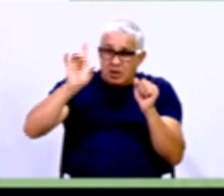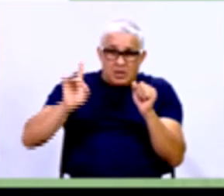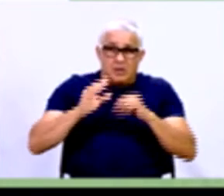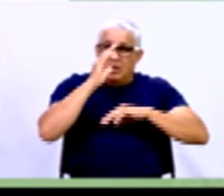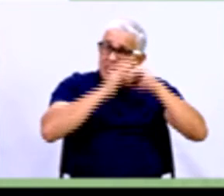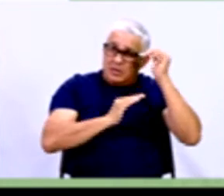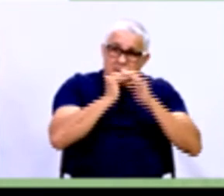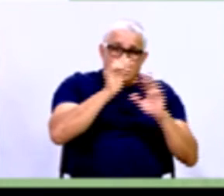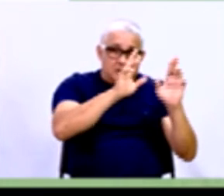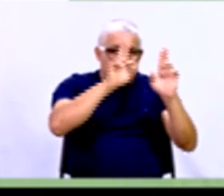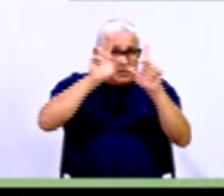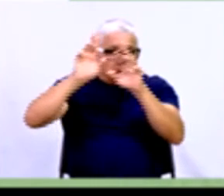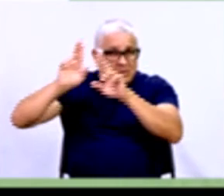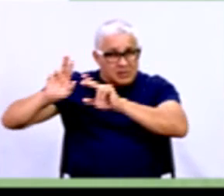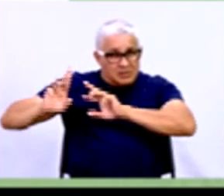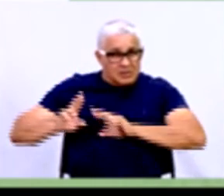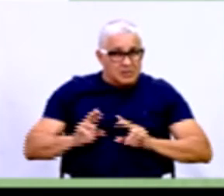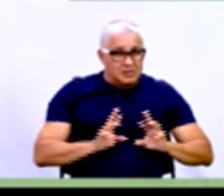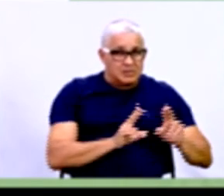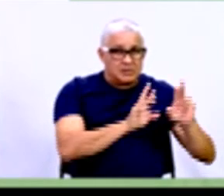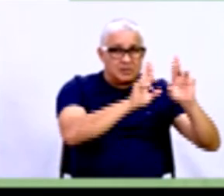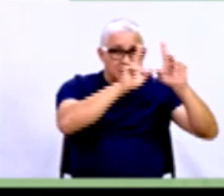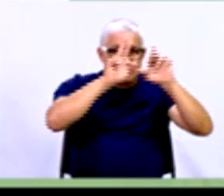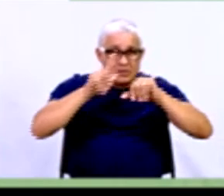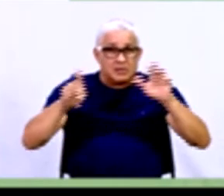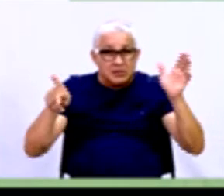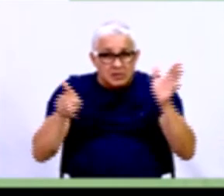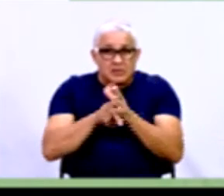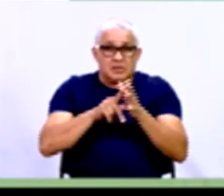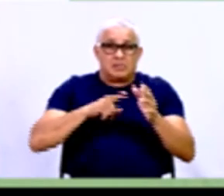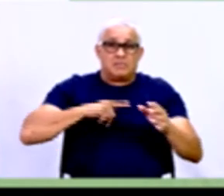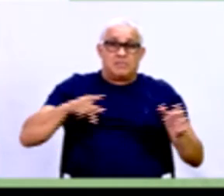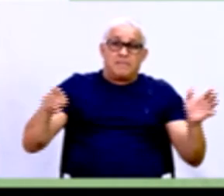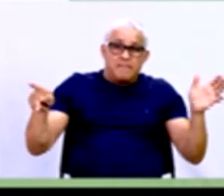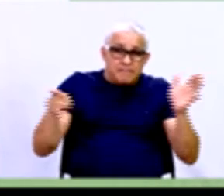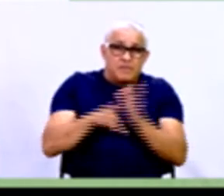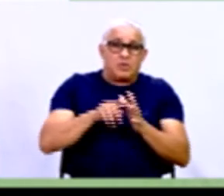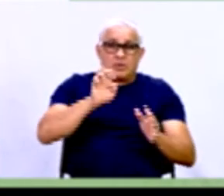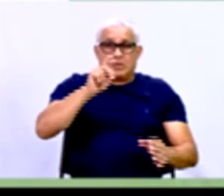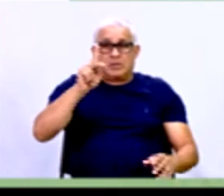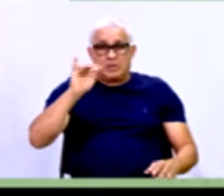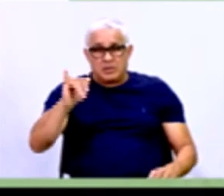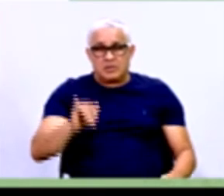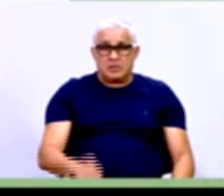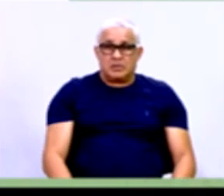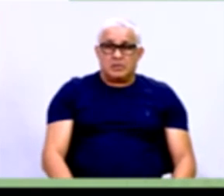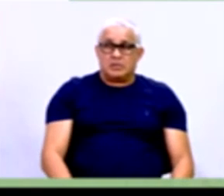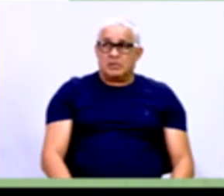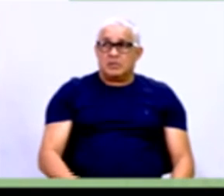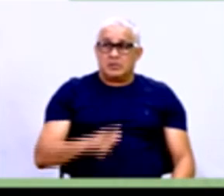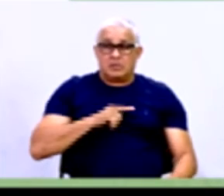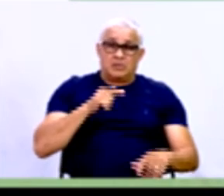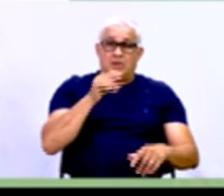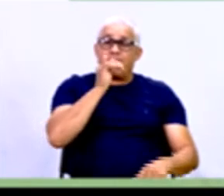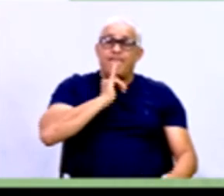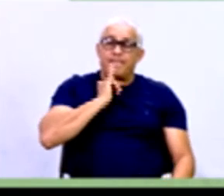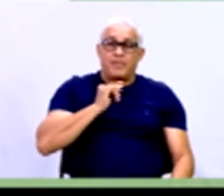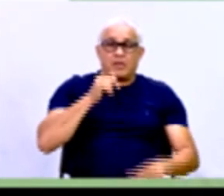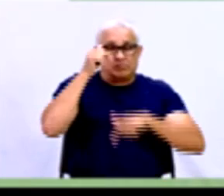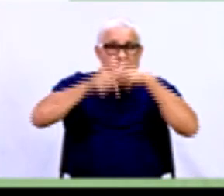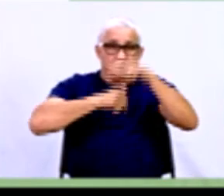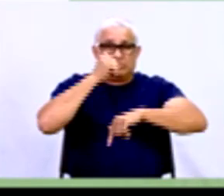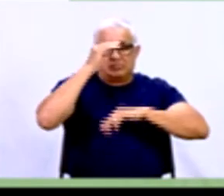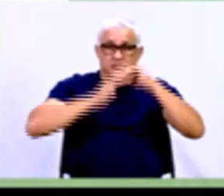profissão, cada trabalho, cada ocupação tem os seus EPIs necessários. No geral, aqui nós temos, por exemplo, um trabalhador